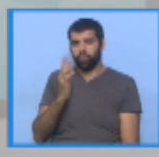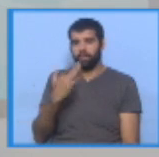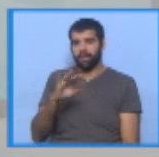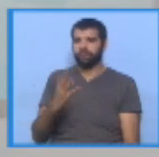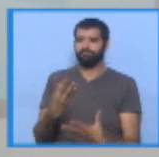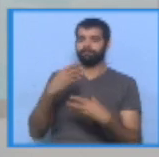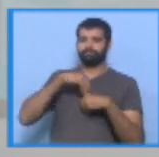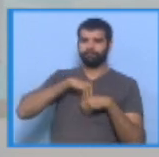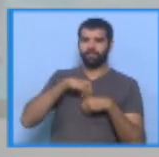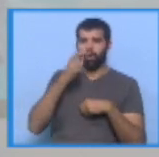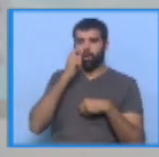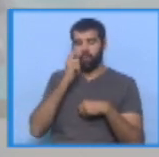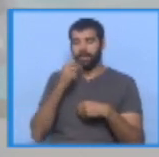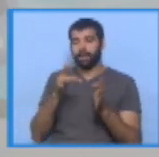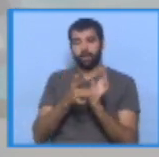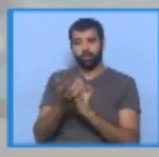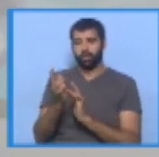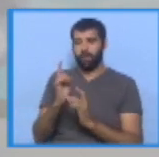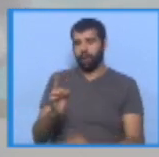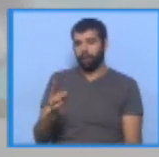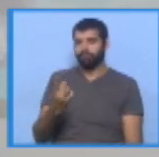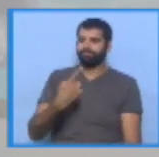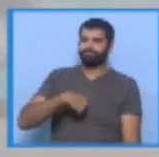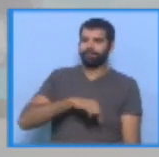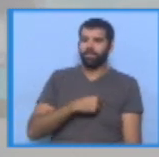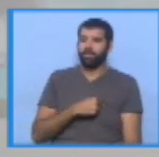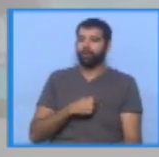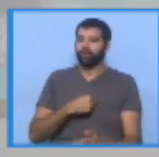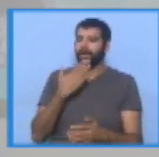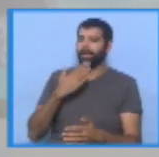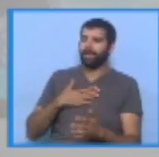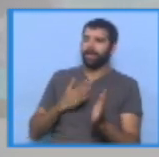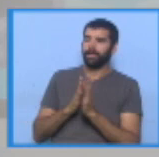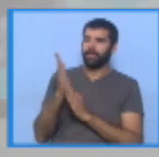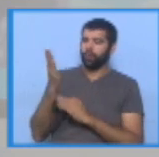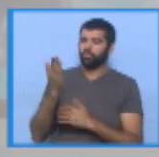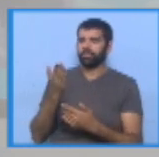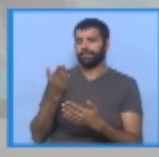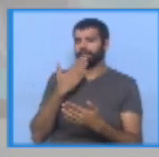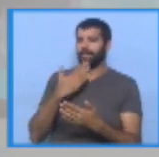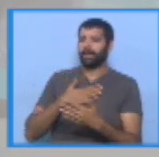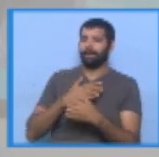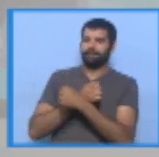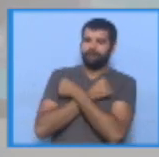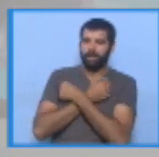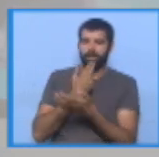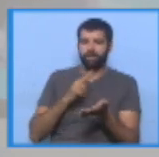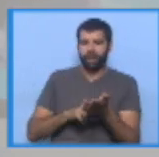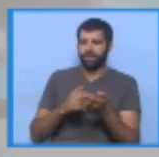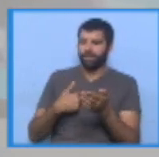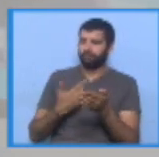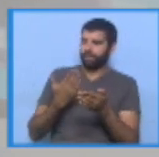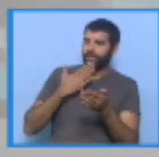homem. E em Jesus, de facto, nós temos aquele Deus que nos toca, aquele Deus que nos abraça, aquele Deus que nos